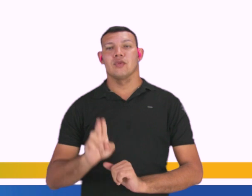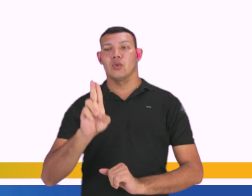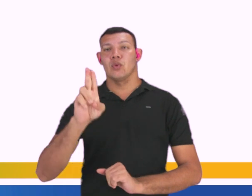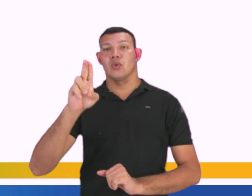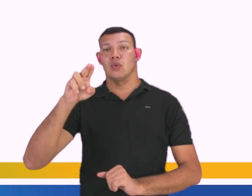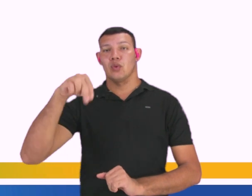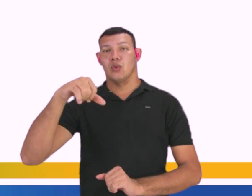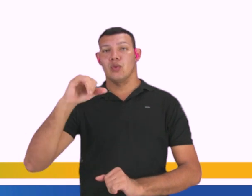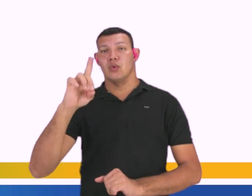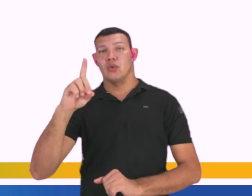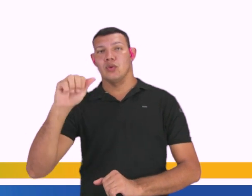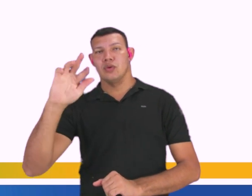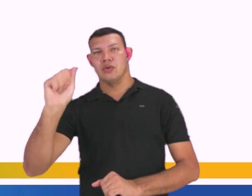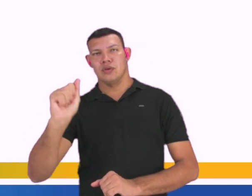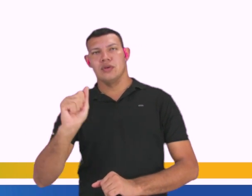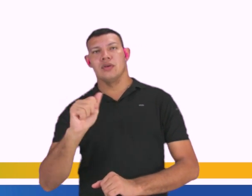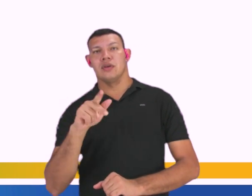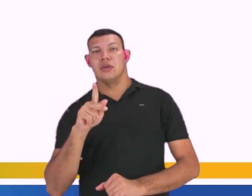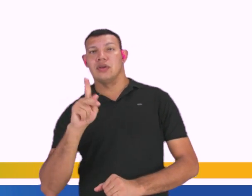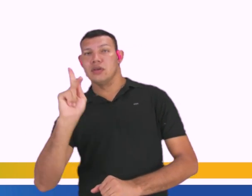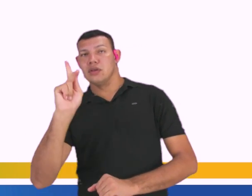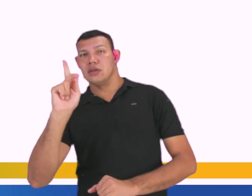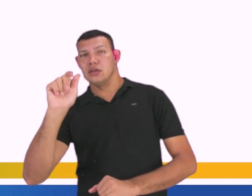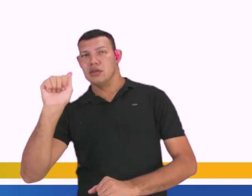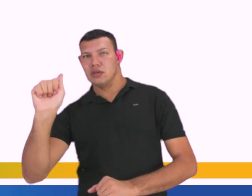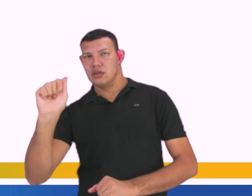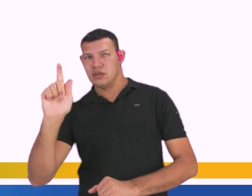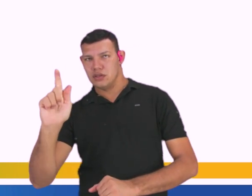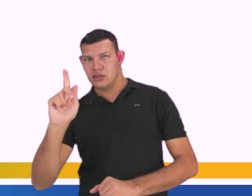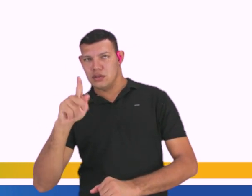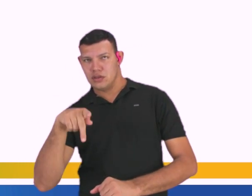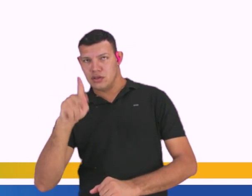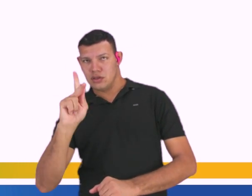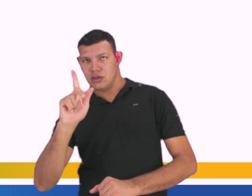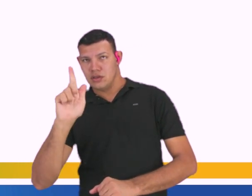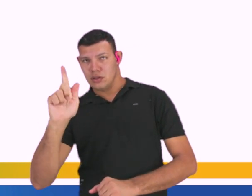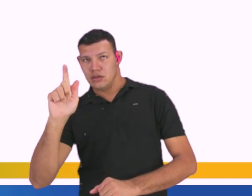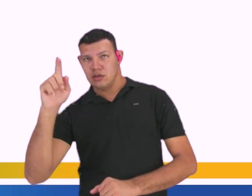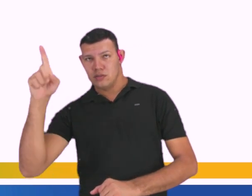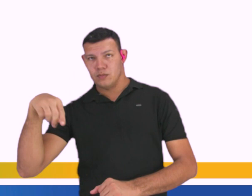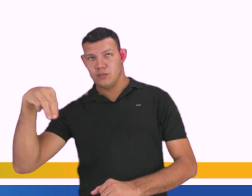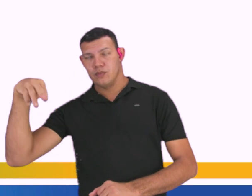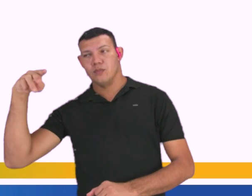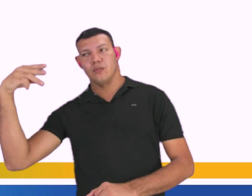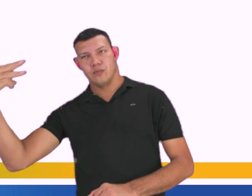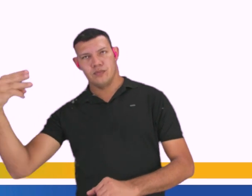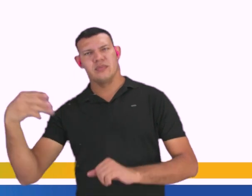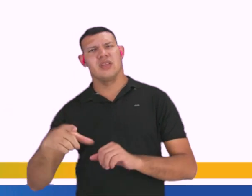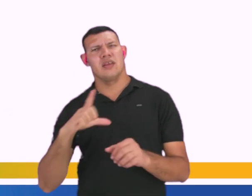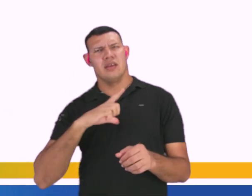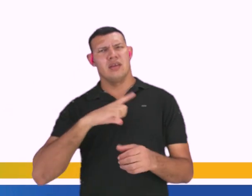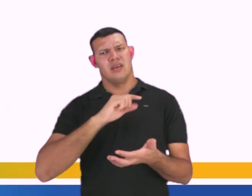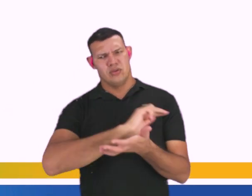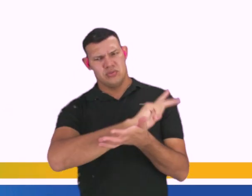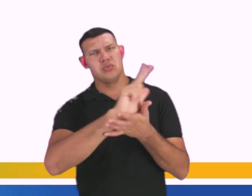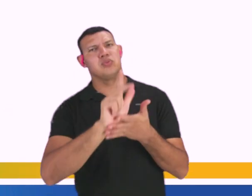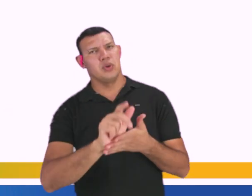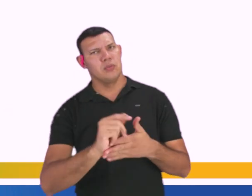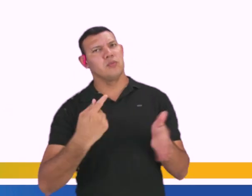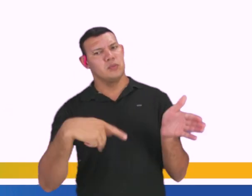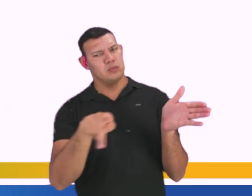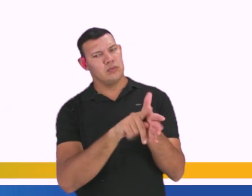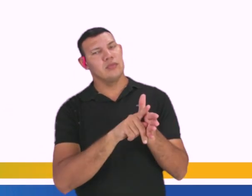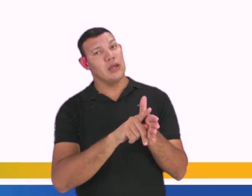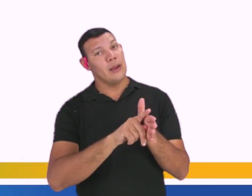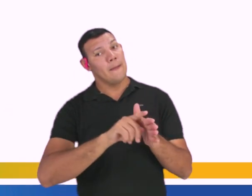internacional quilogramas por metros cúbicos. Pode ter outras variações disso, mas pelo sistema internacional é dado em